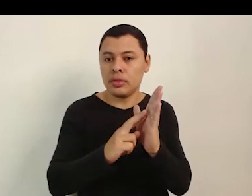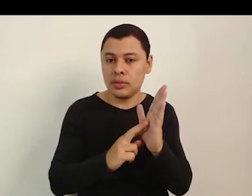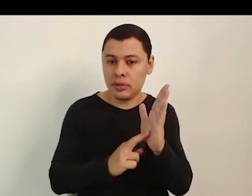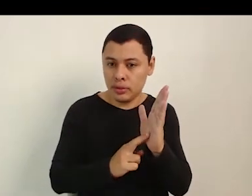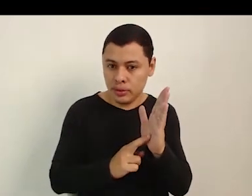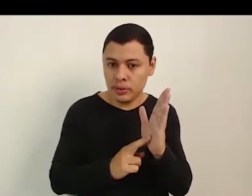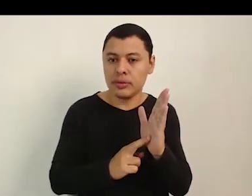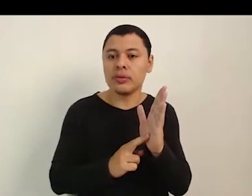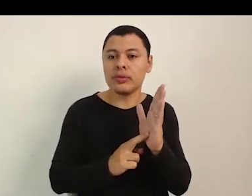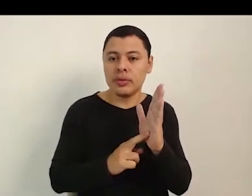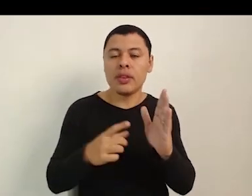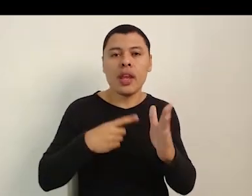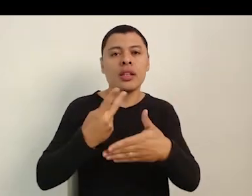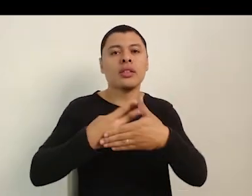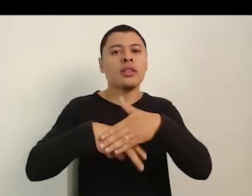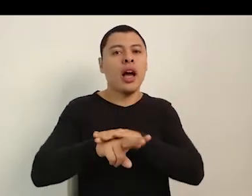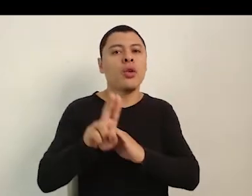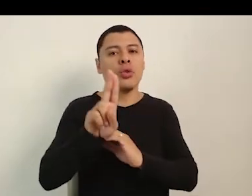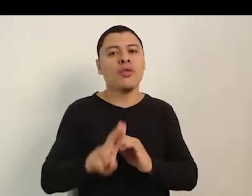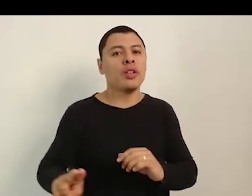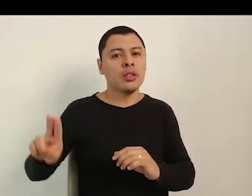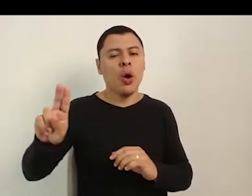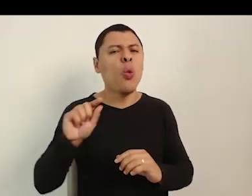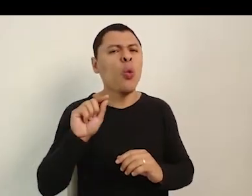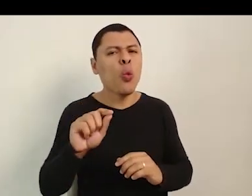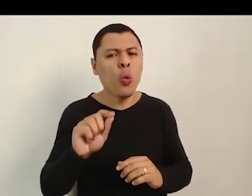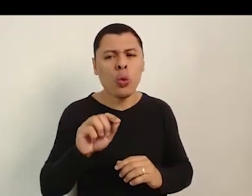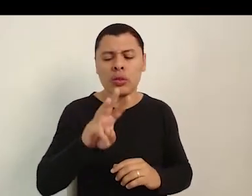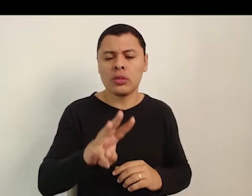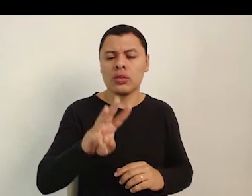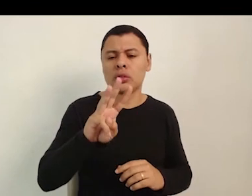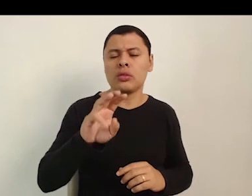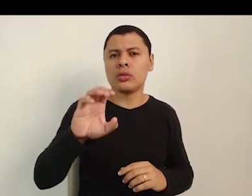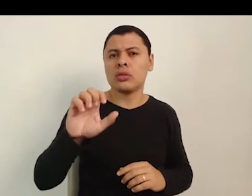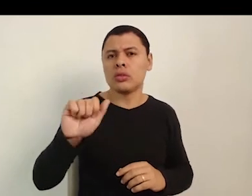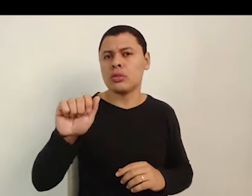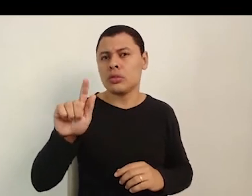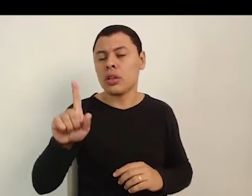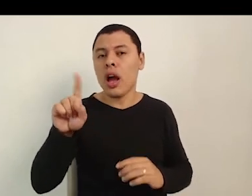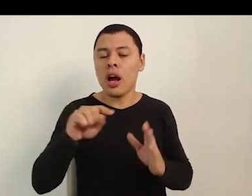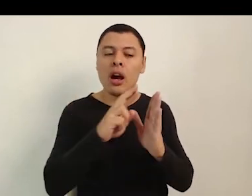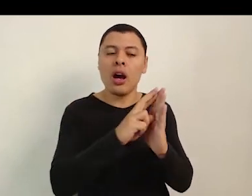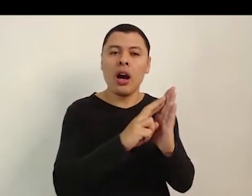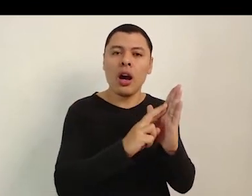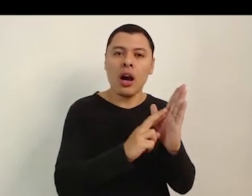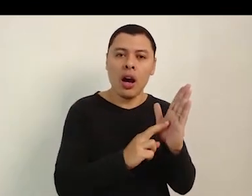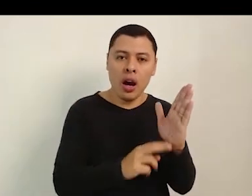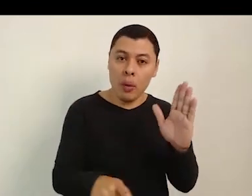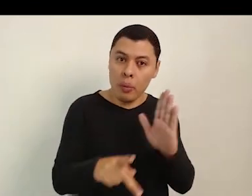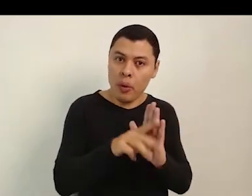design universal. Para quem não conhece o termo WCAG, é um guideline, né, de web